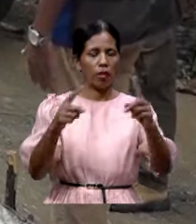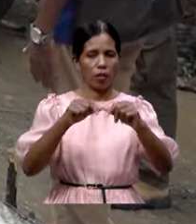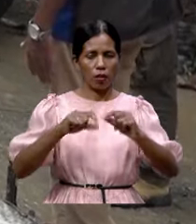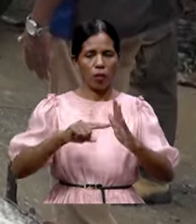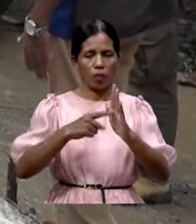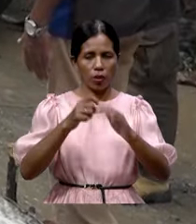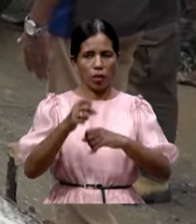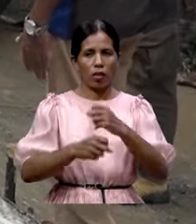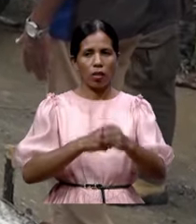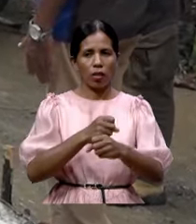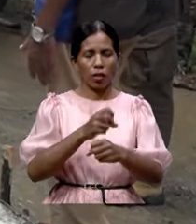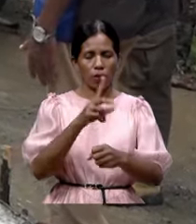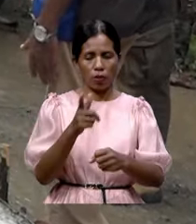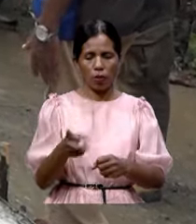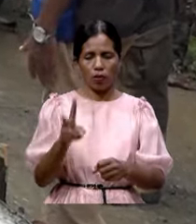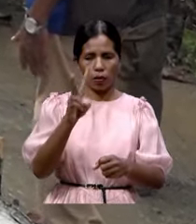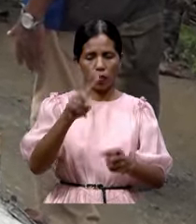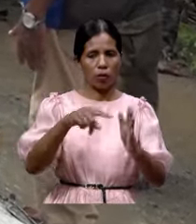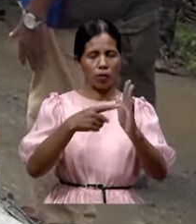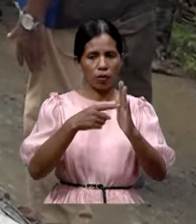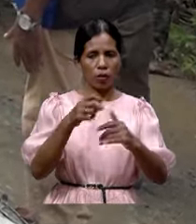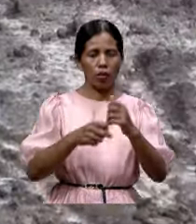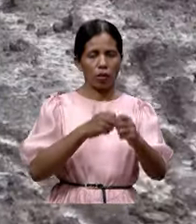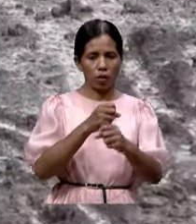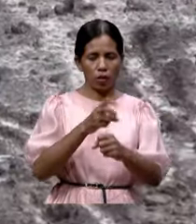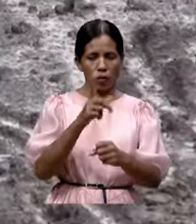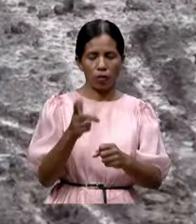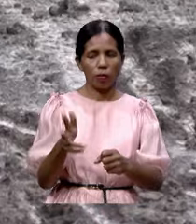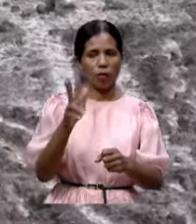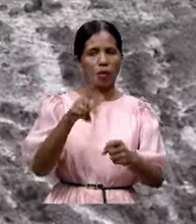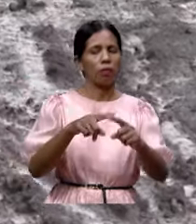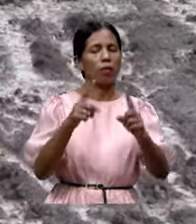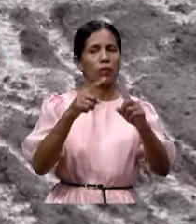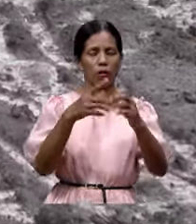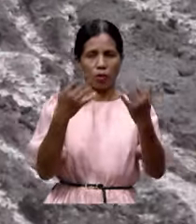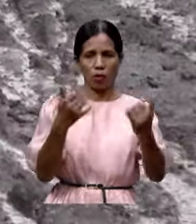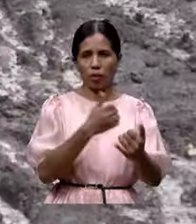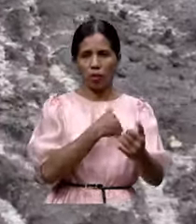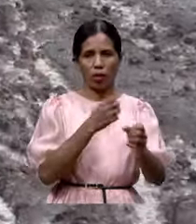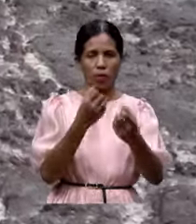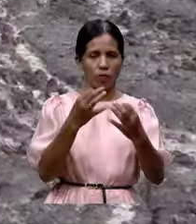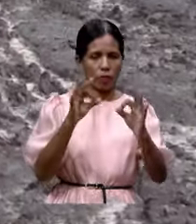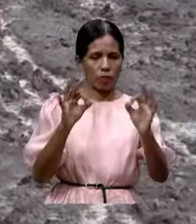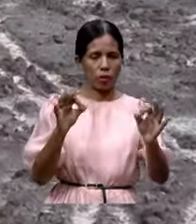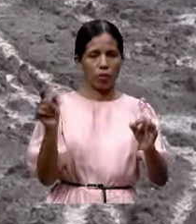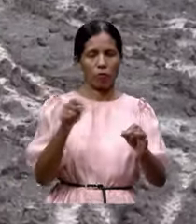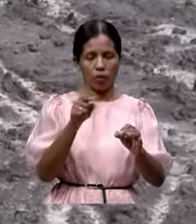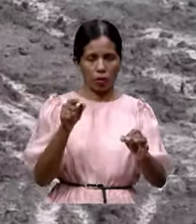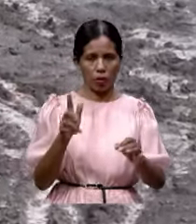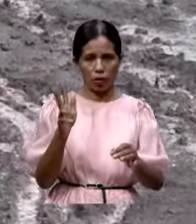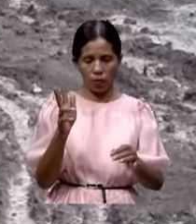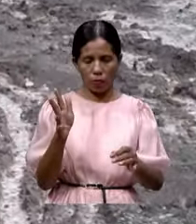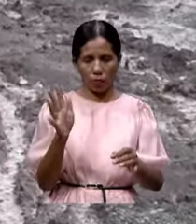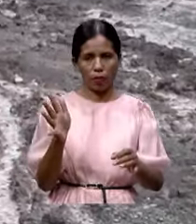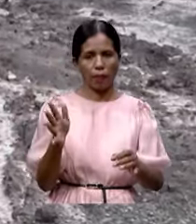ia tinang riuraron resen rua. No balung hahu ia meadu tinang riuraron resen tolu, mai beto in loron sedau katinji persentu lima nulu. Tuir vice